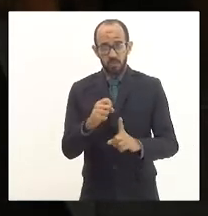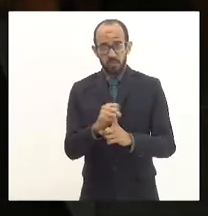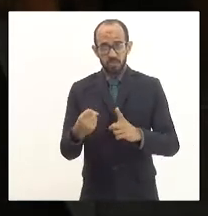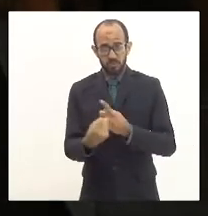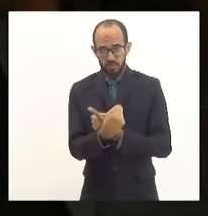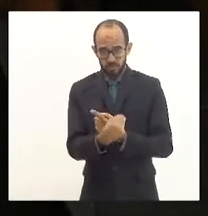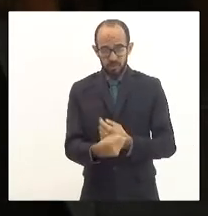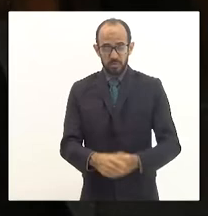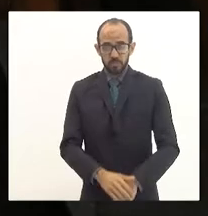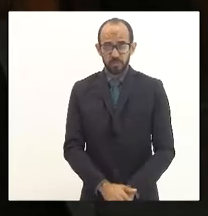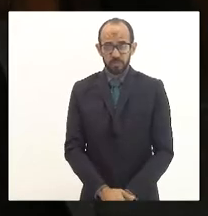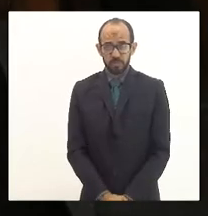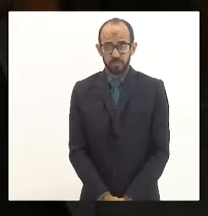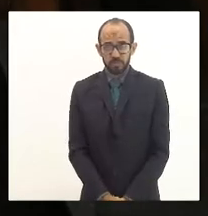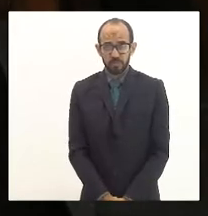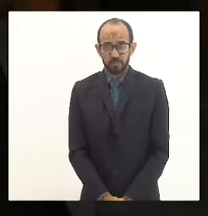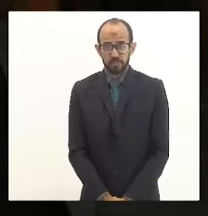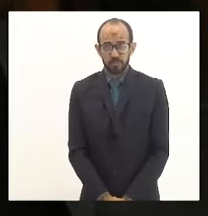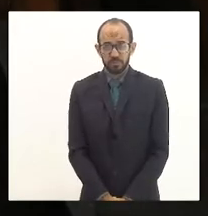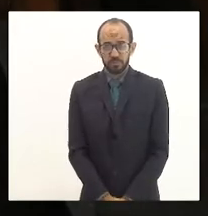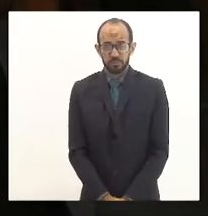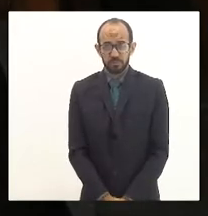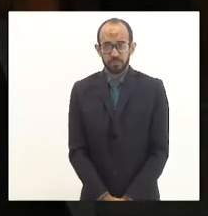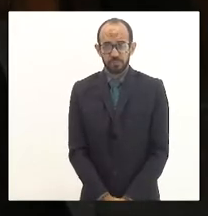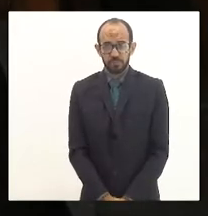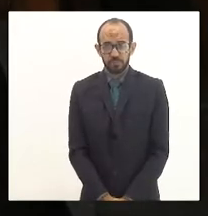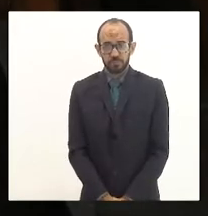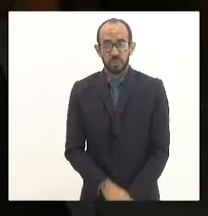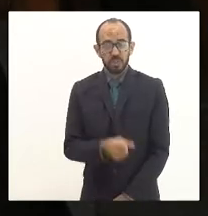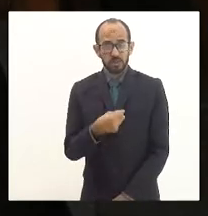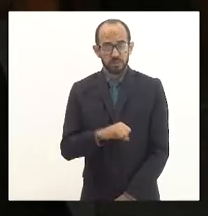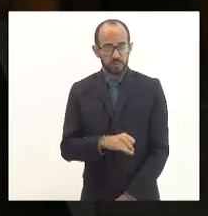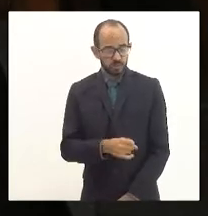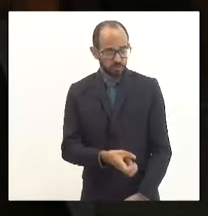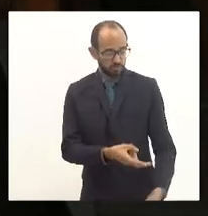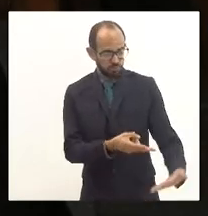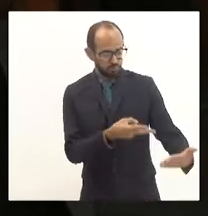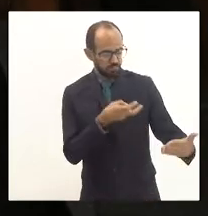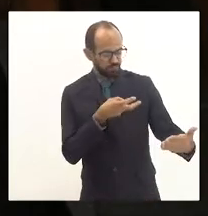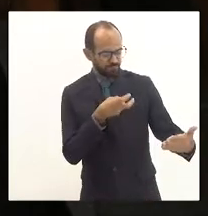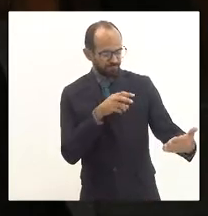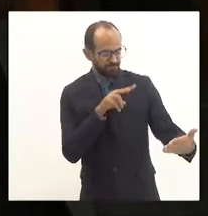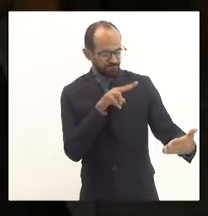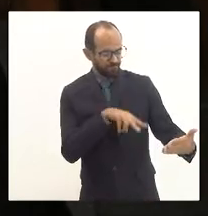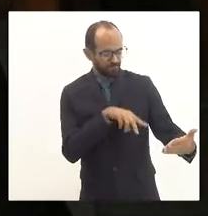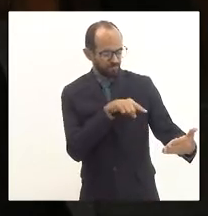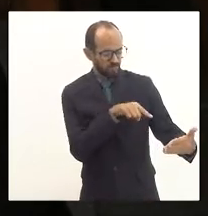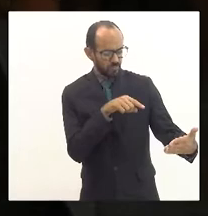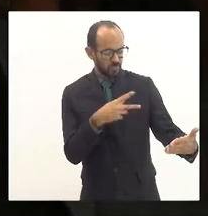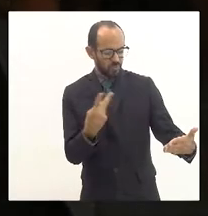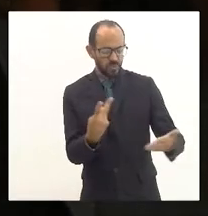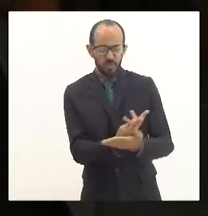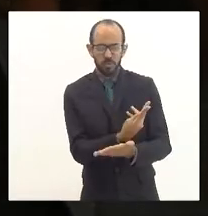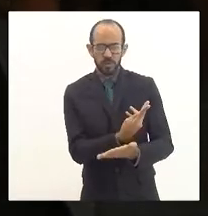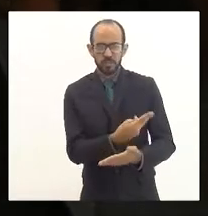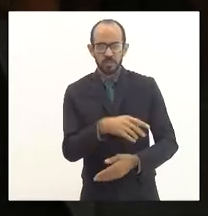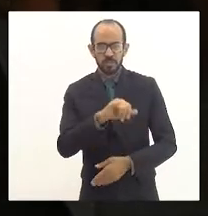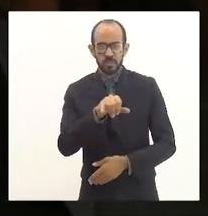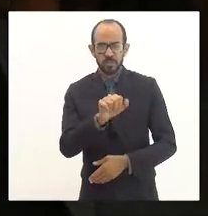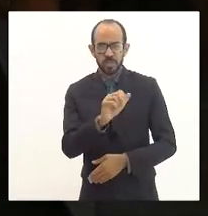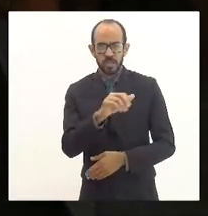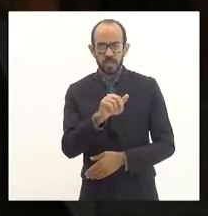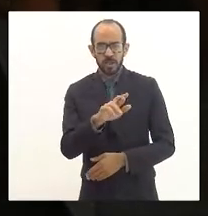sociedade se olhamos aqui e o evento Jacarezinho